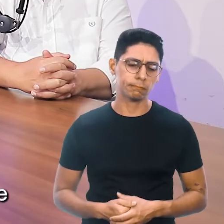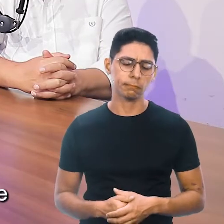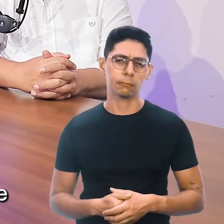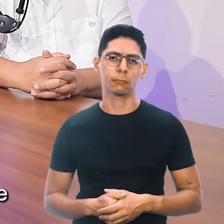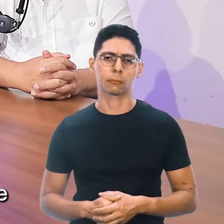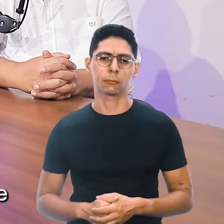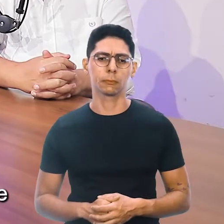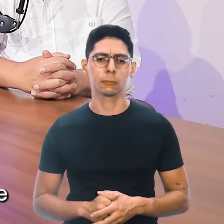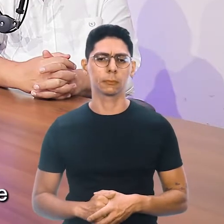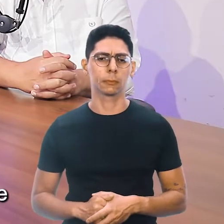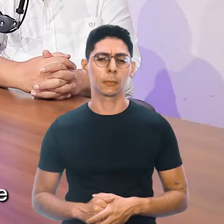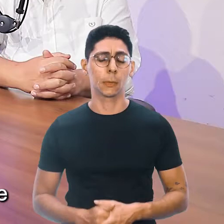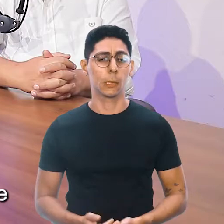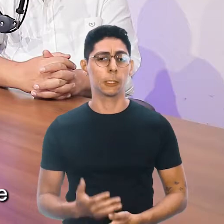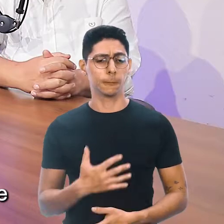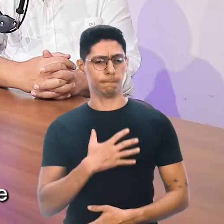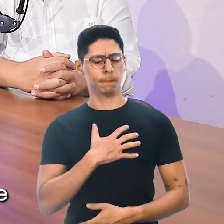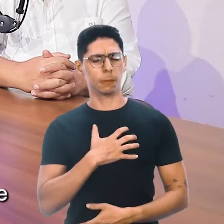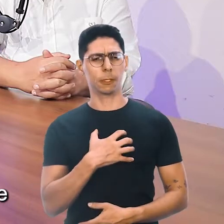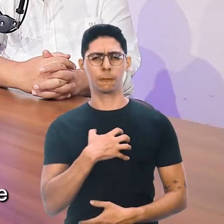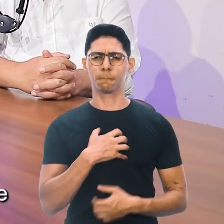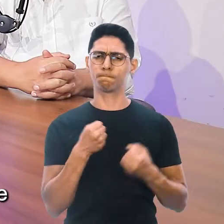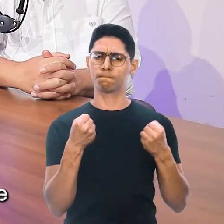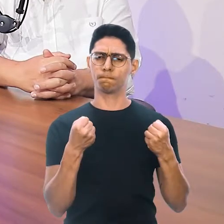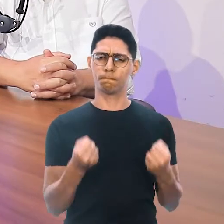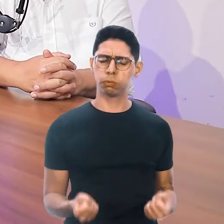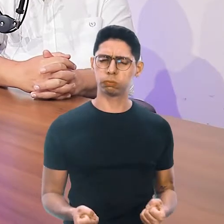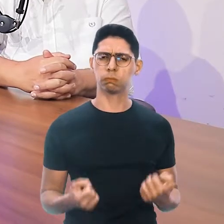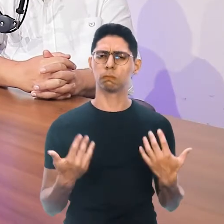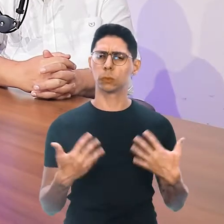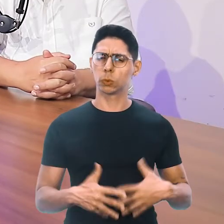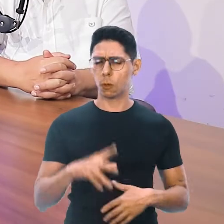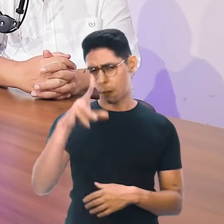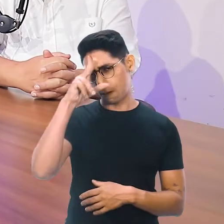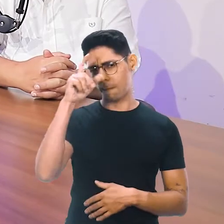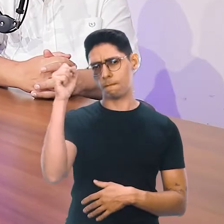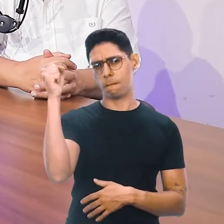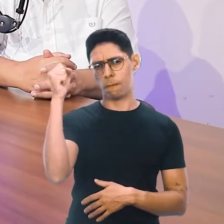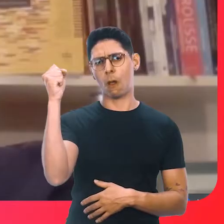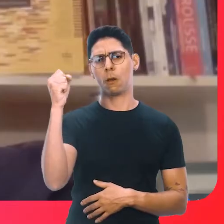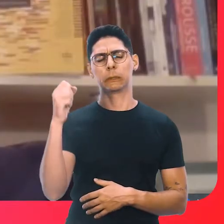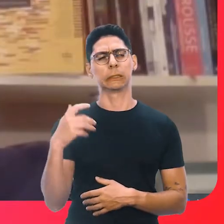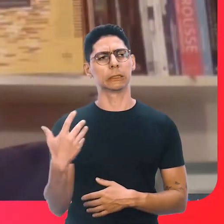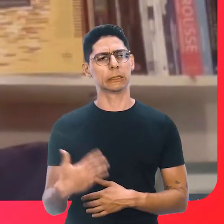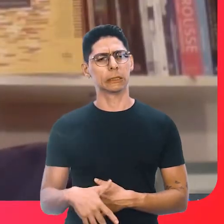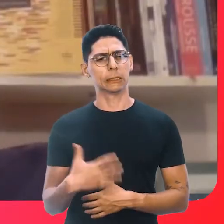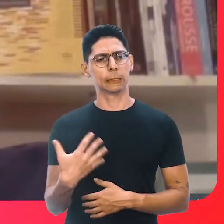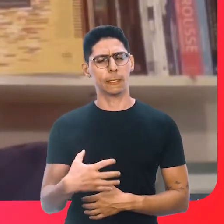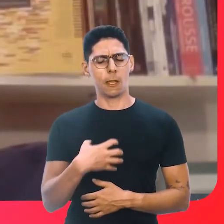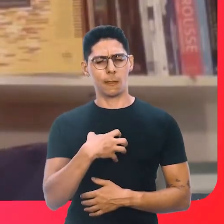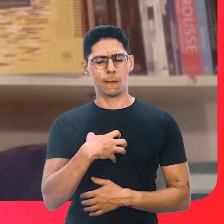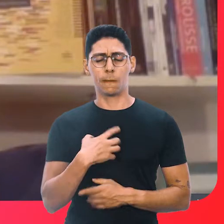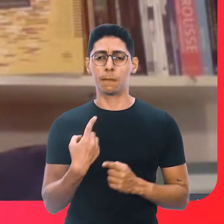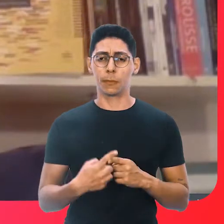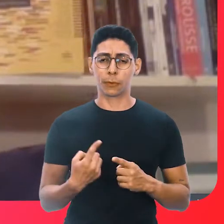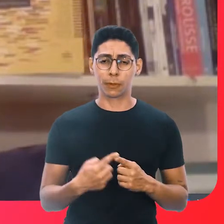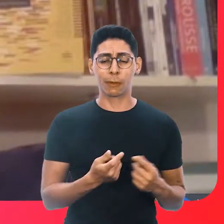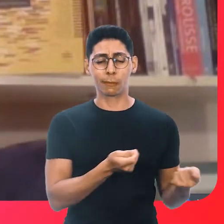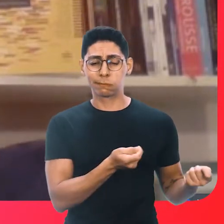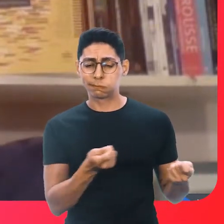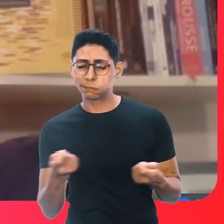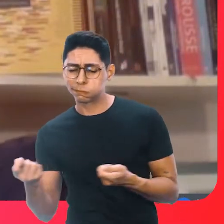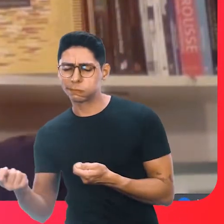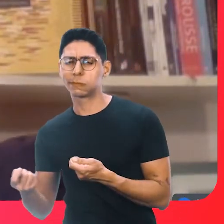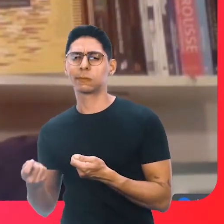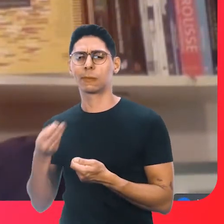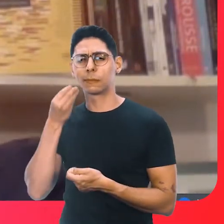foi uma situação para mim muito pesada, porque eu passei por muitas cirurgias, que